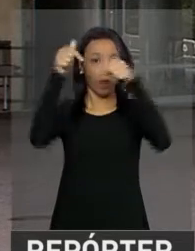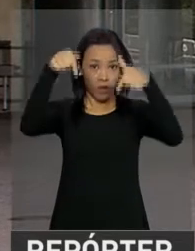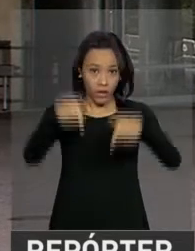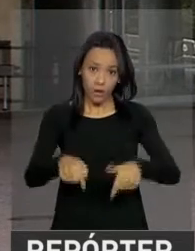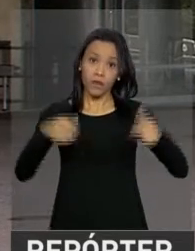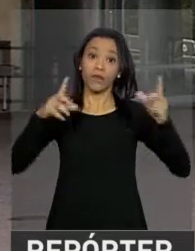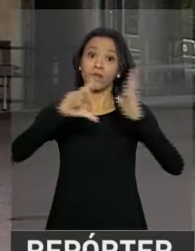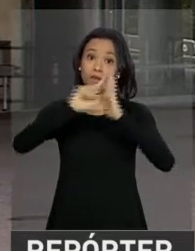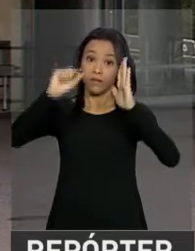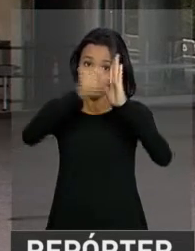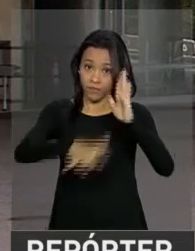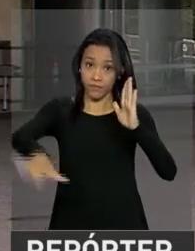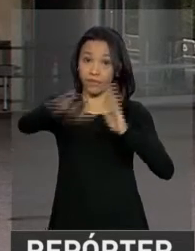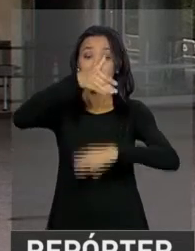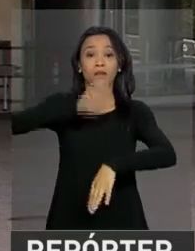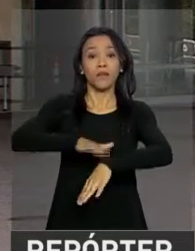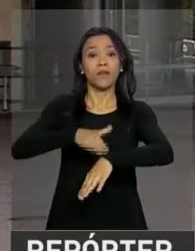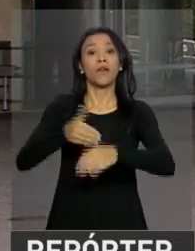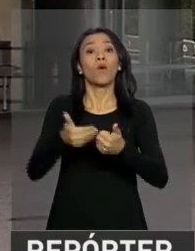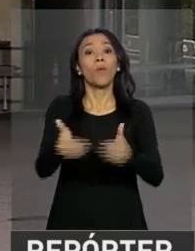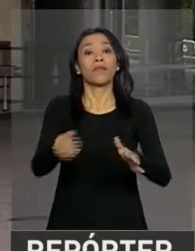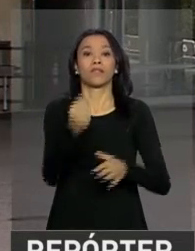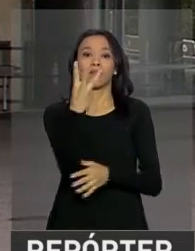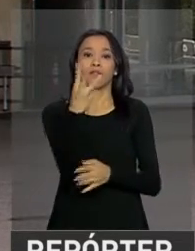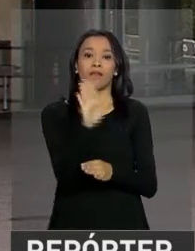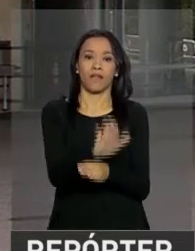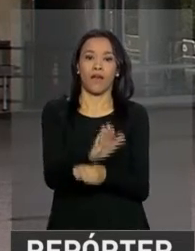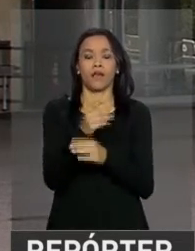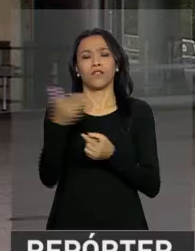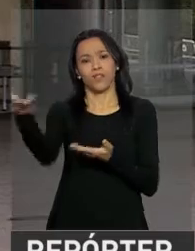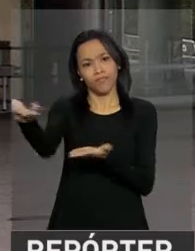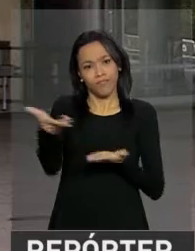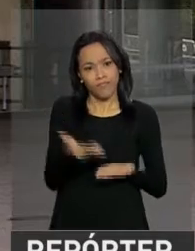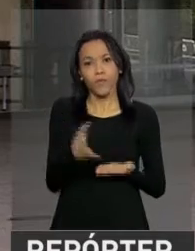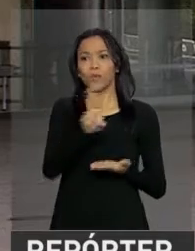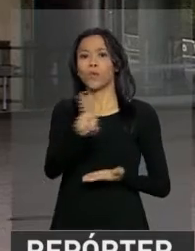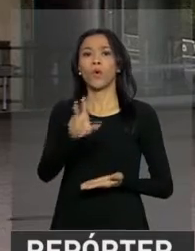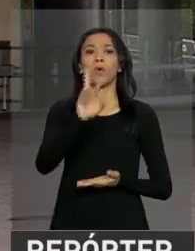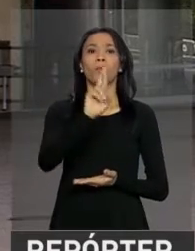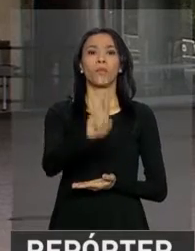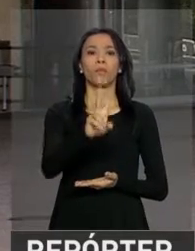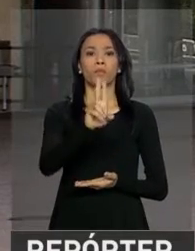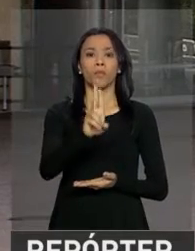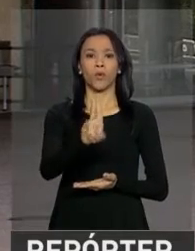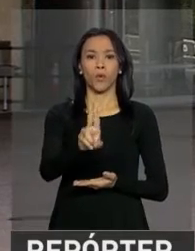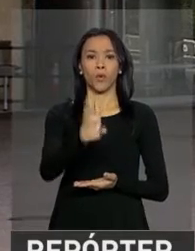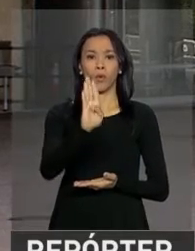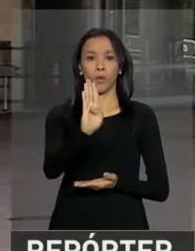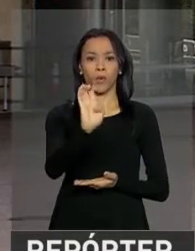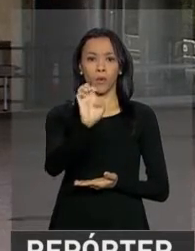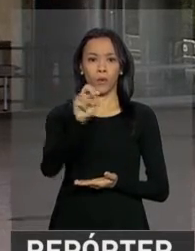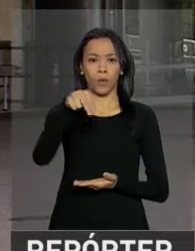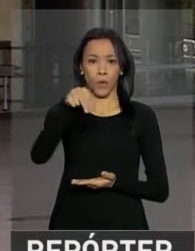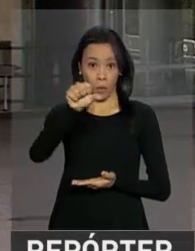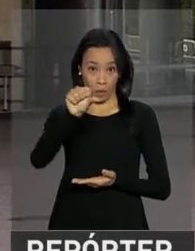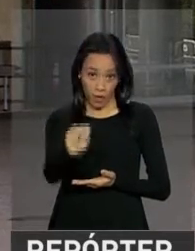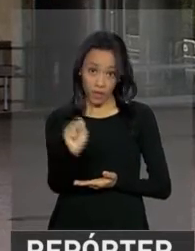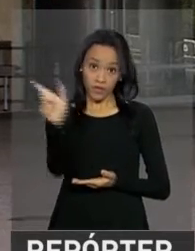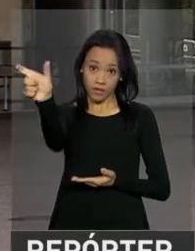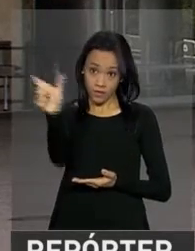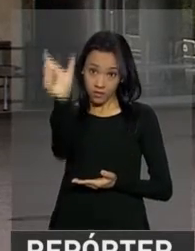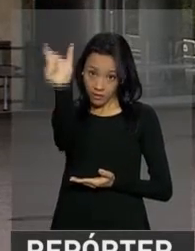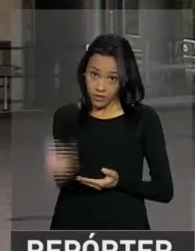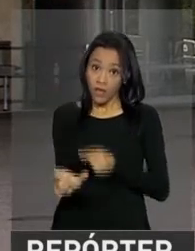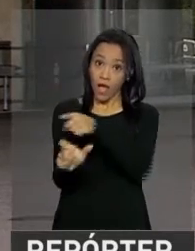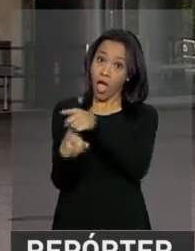também a partir das três da tarde michel temer recebe rubens ometto oliveira pedro rubens ometto silveira mello que é